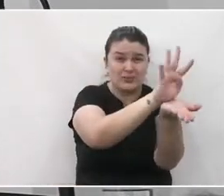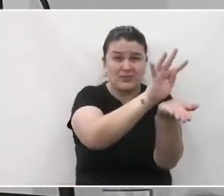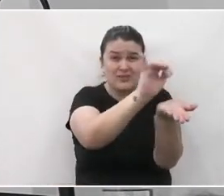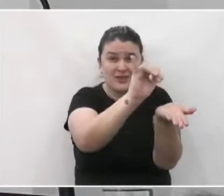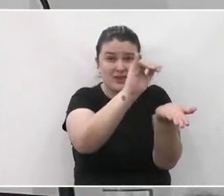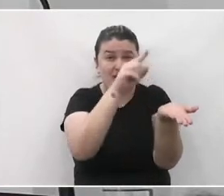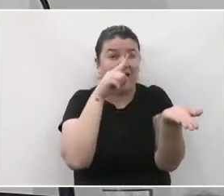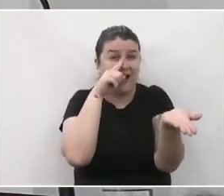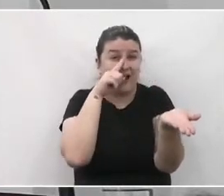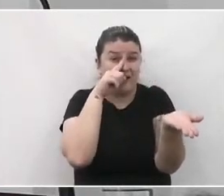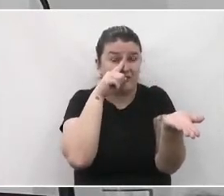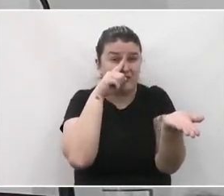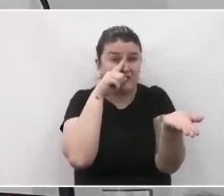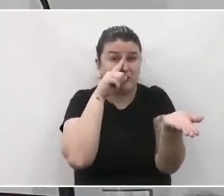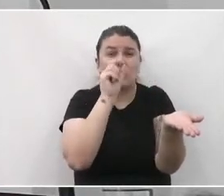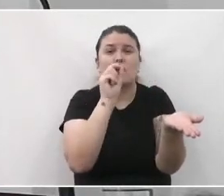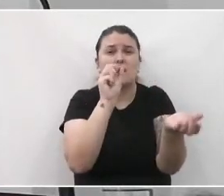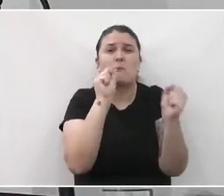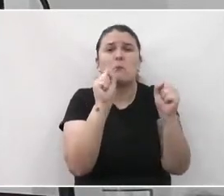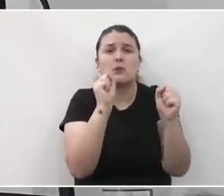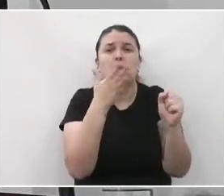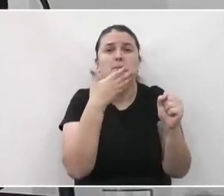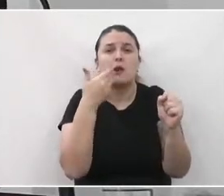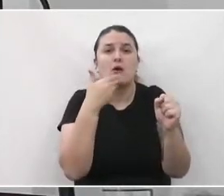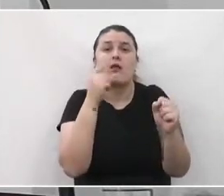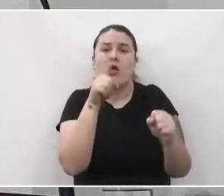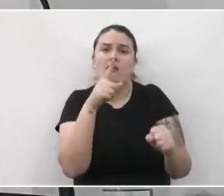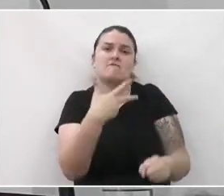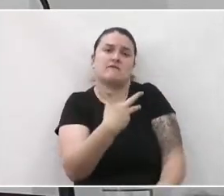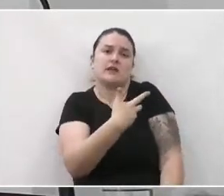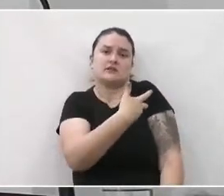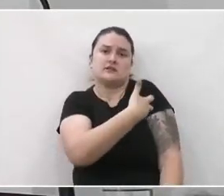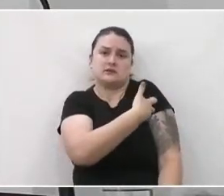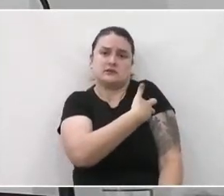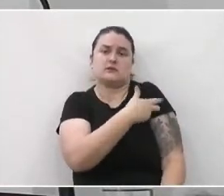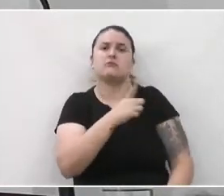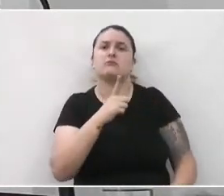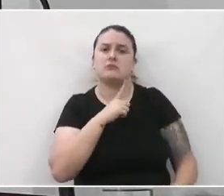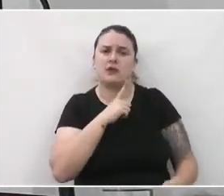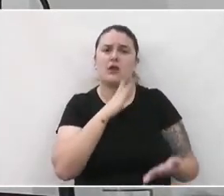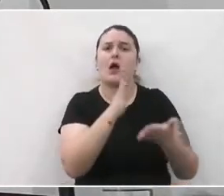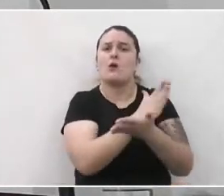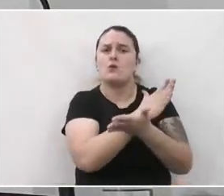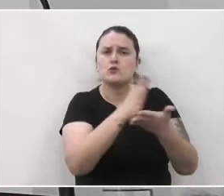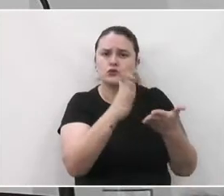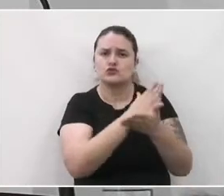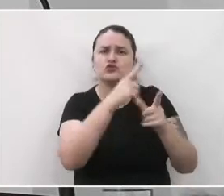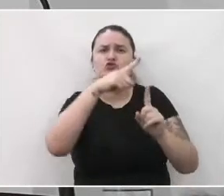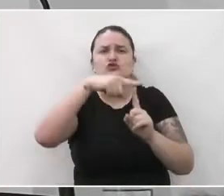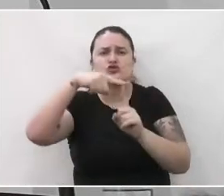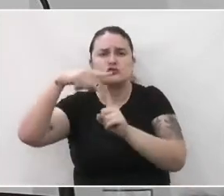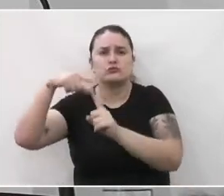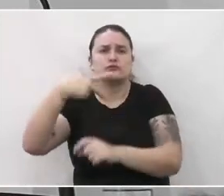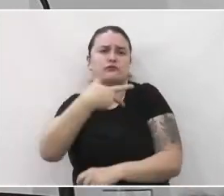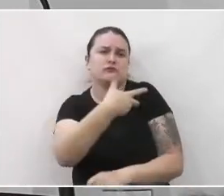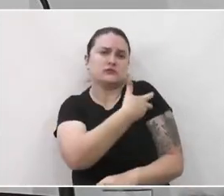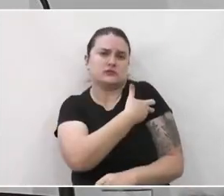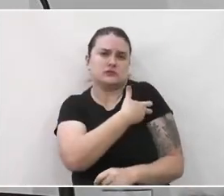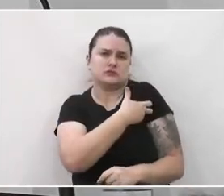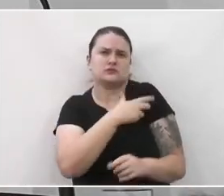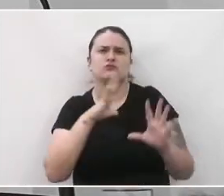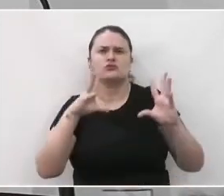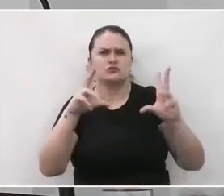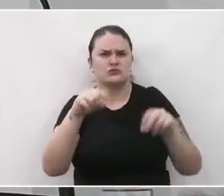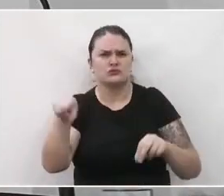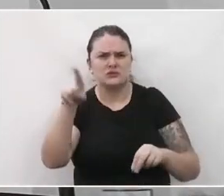hospitais, que é a vacinação. Temos algumas vacinas, essas vacinas, todos